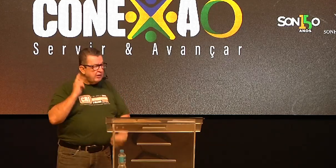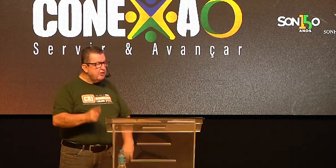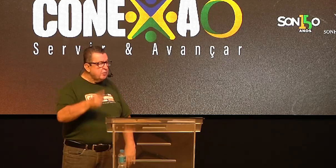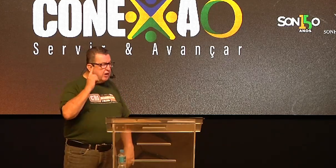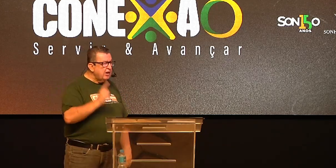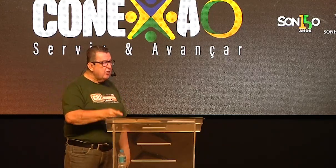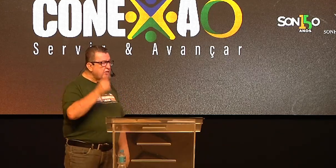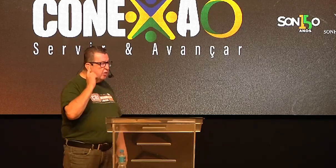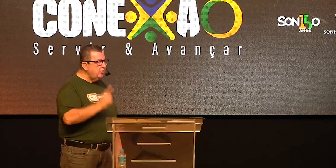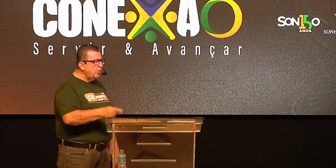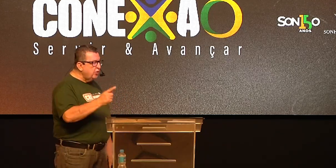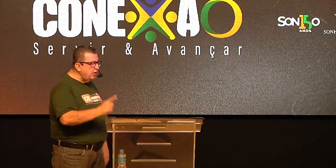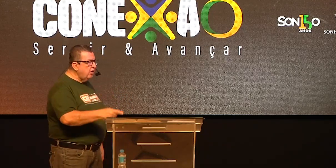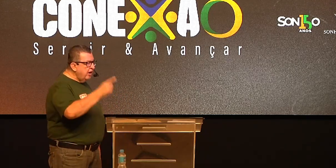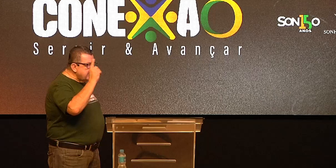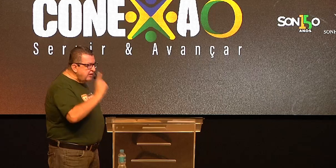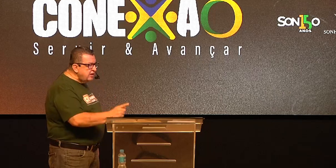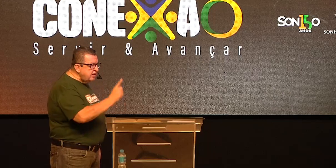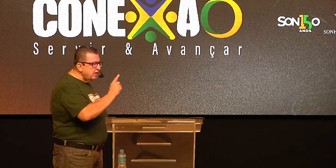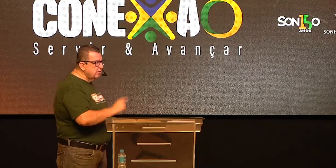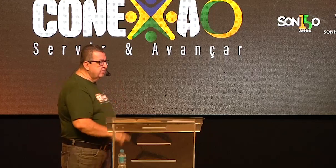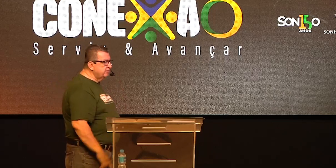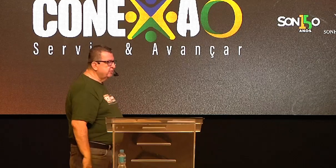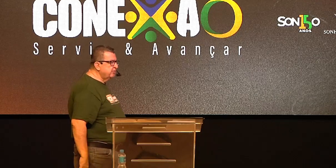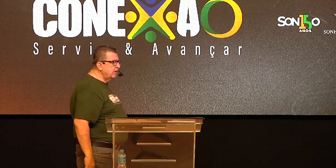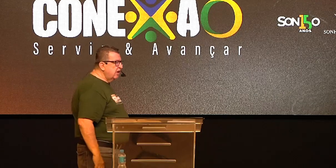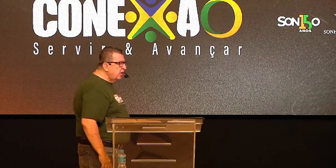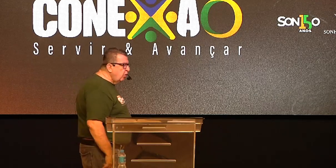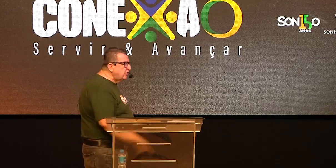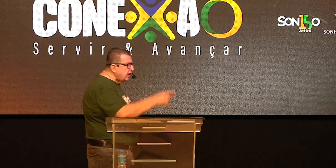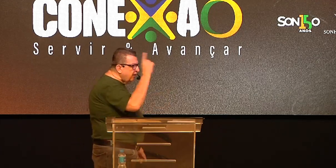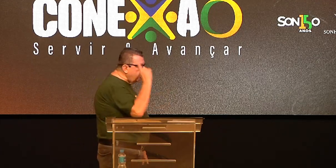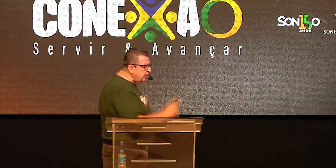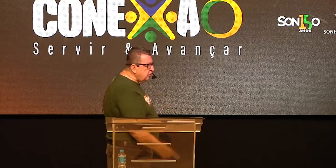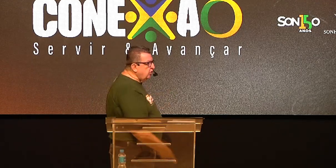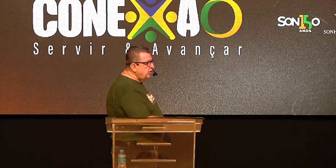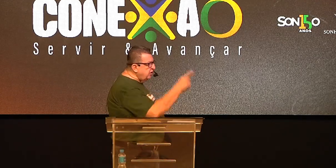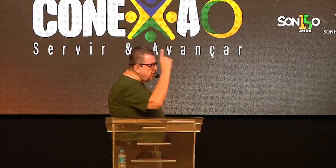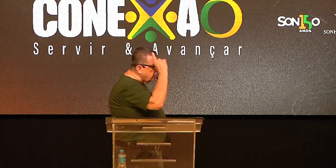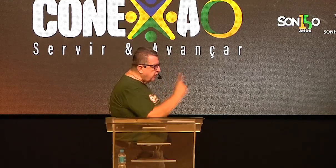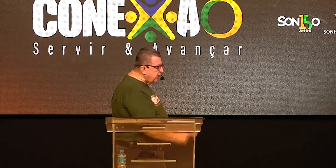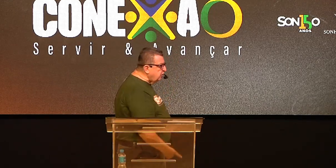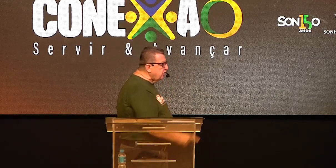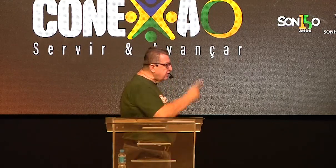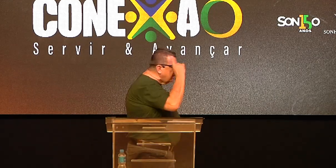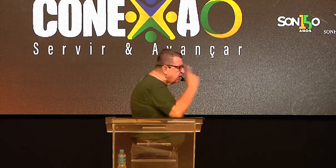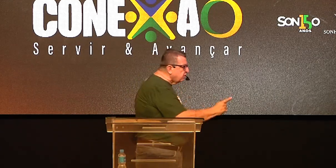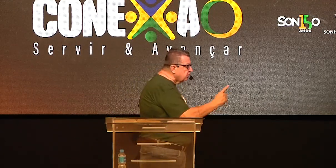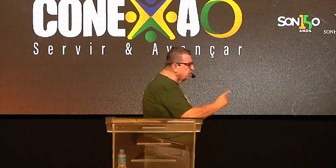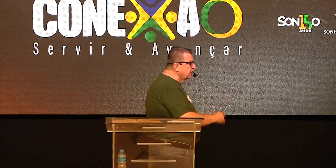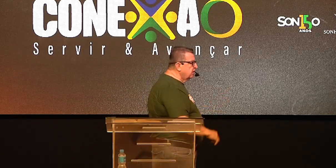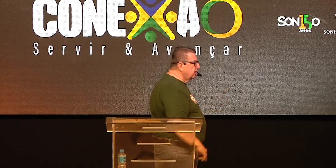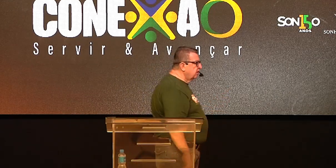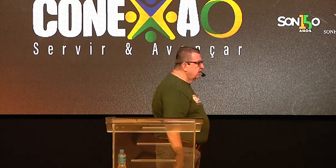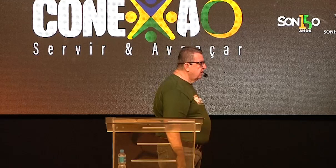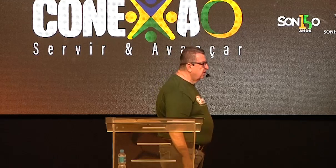Em quantas brigas nós estamos envolvidos sem sentido? Quantos casamentos estão se desfazendo sem